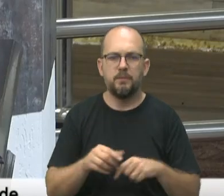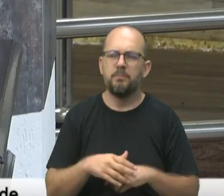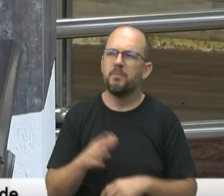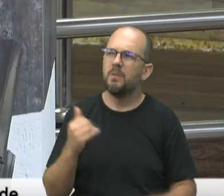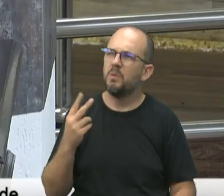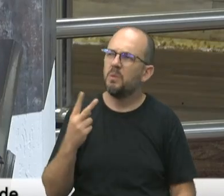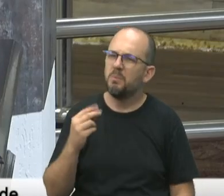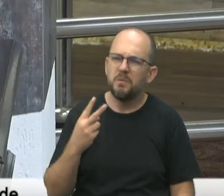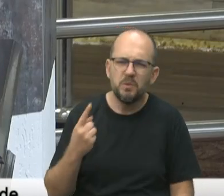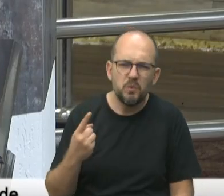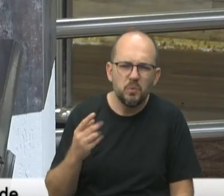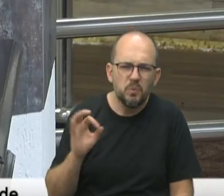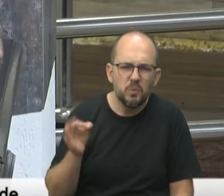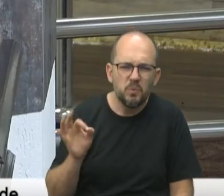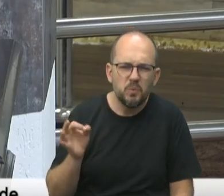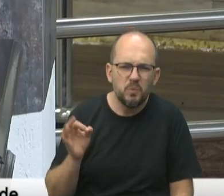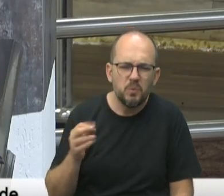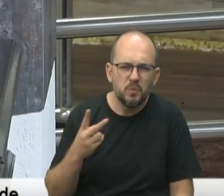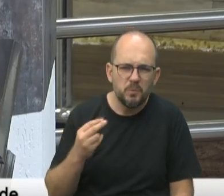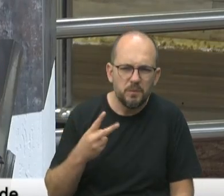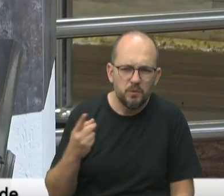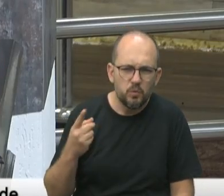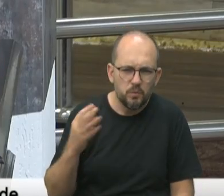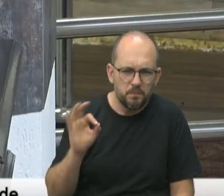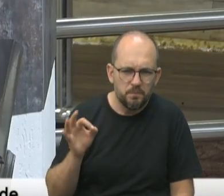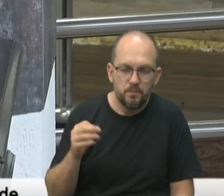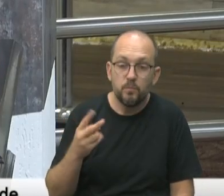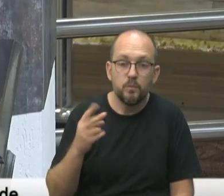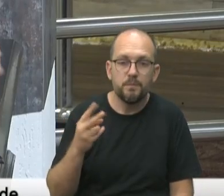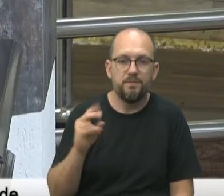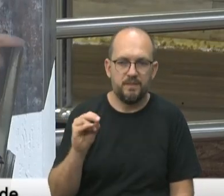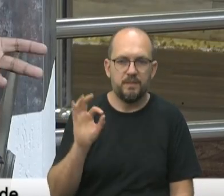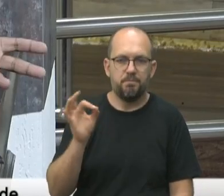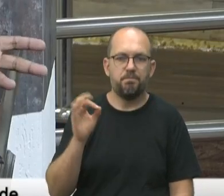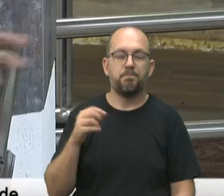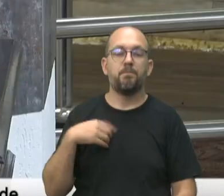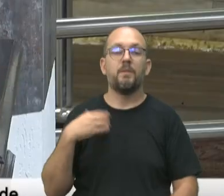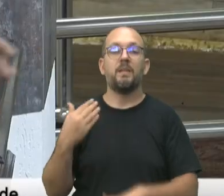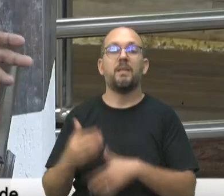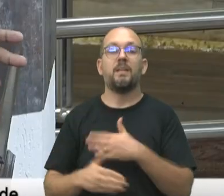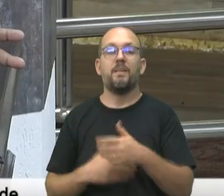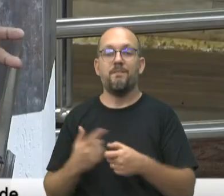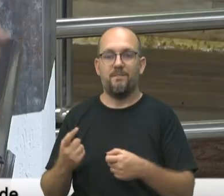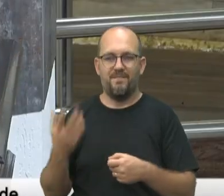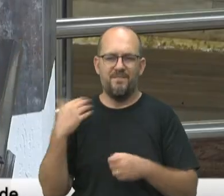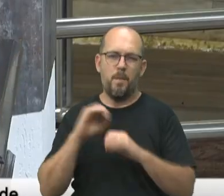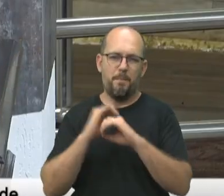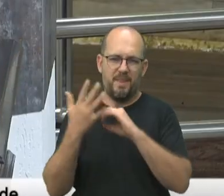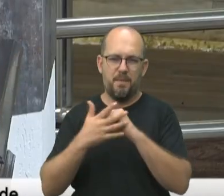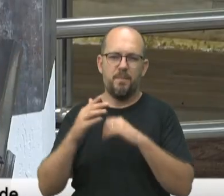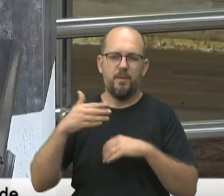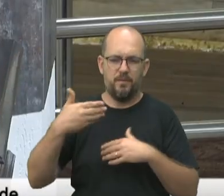2021, foi, né? 2020, quando a gente foi retomar, pois tinha passado a pandemia,